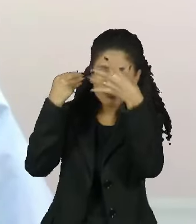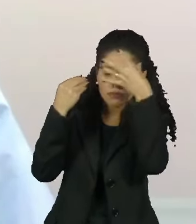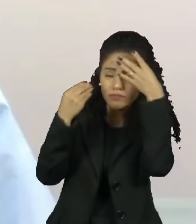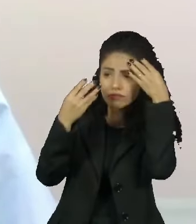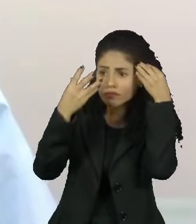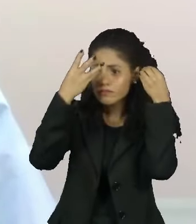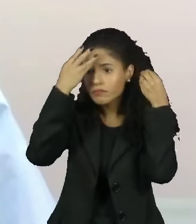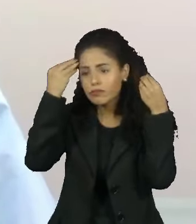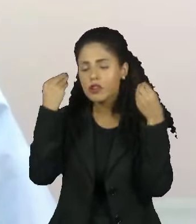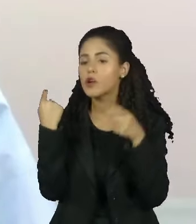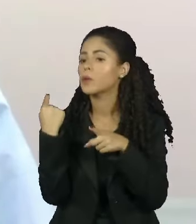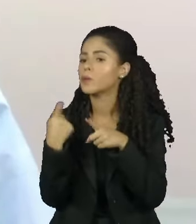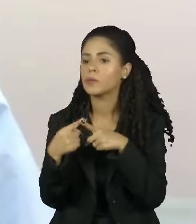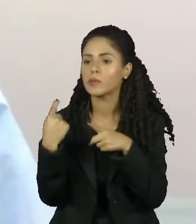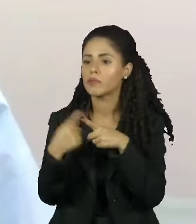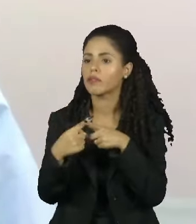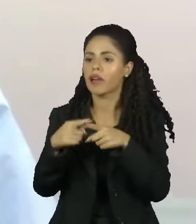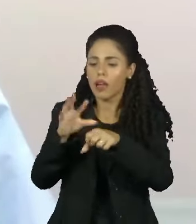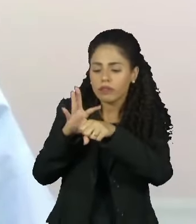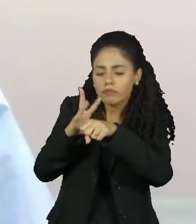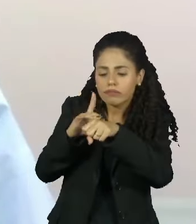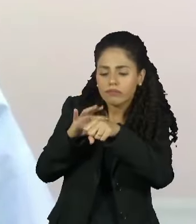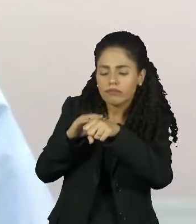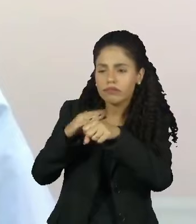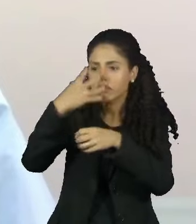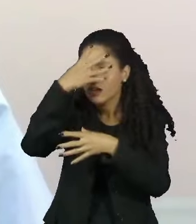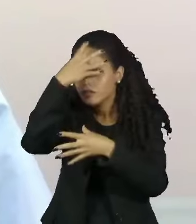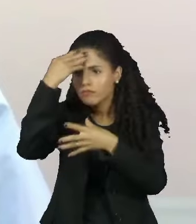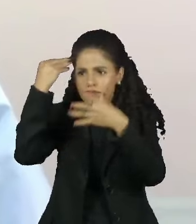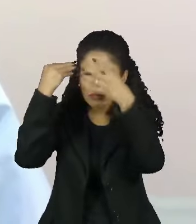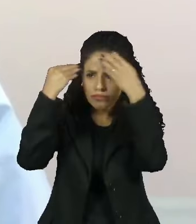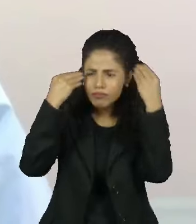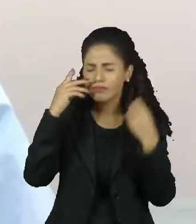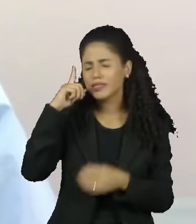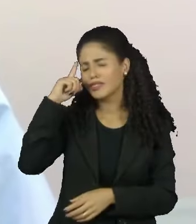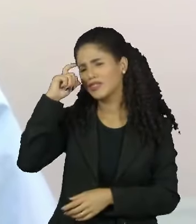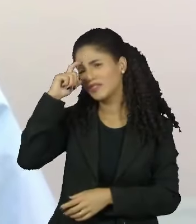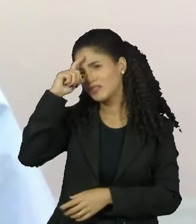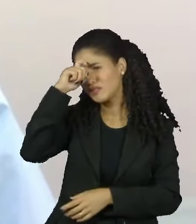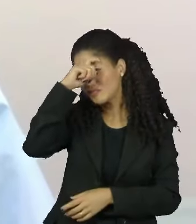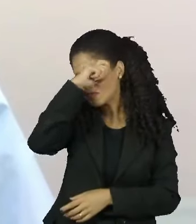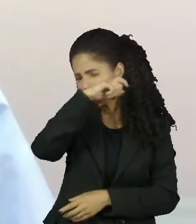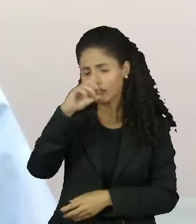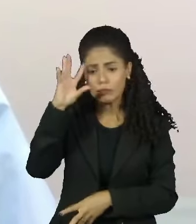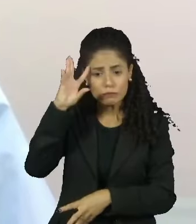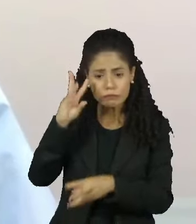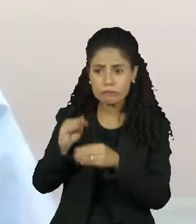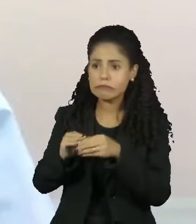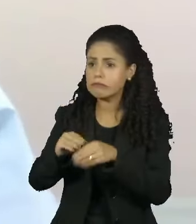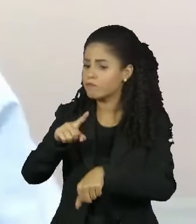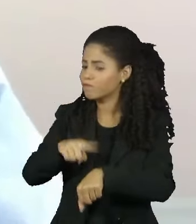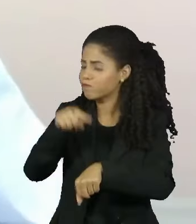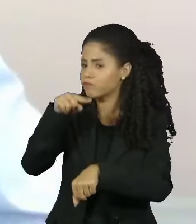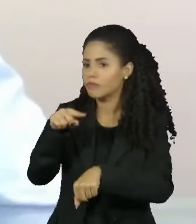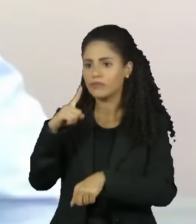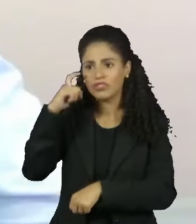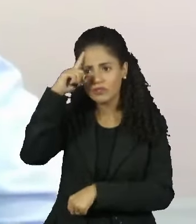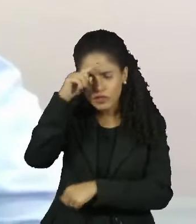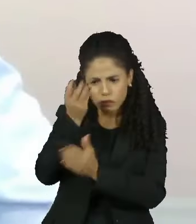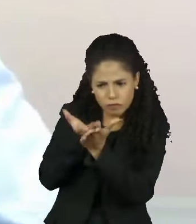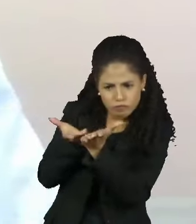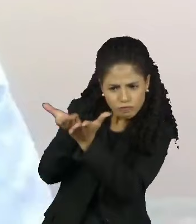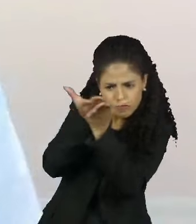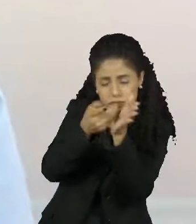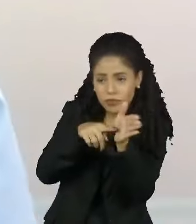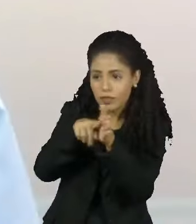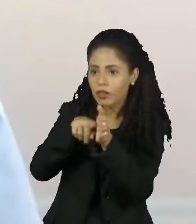isto porque doença degenerativa é muito difícil de se compreender, de se estudar, se trabalhar